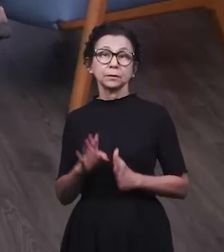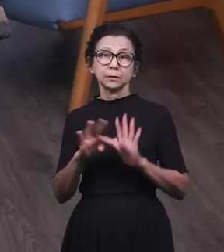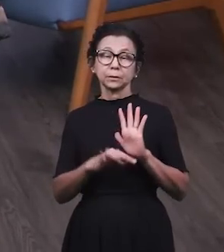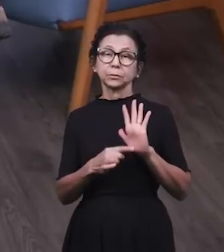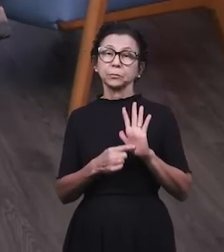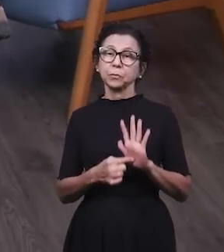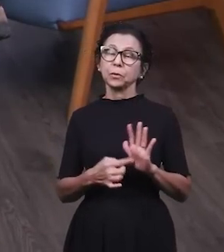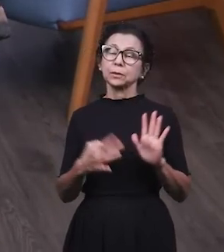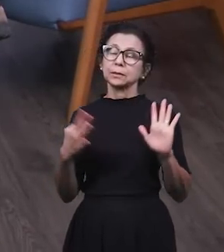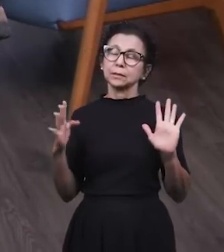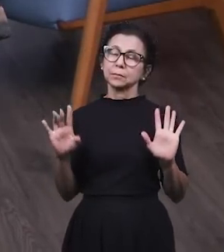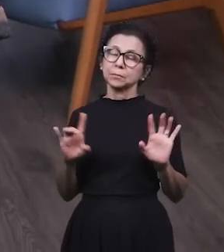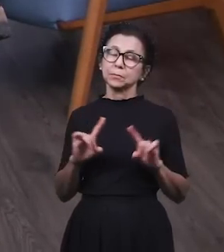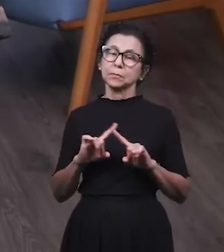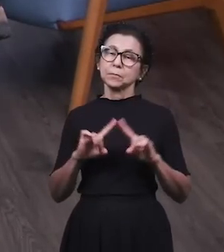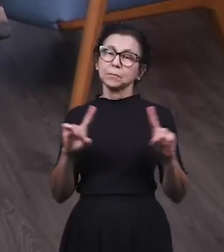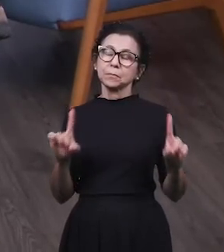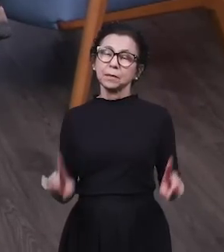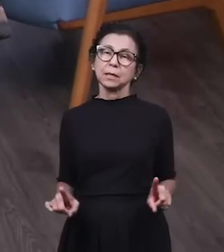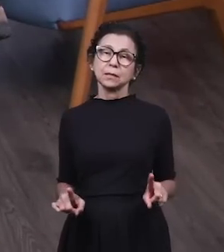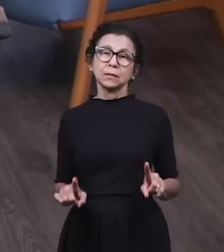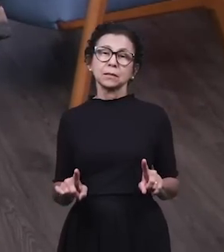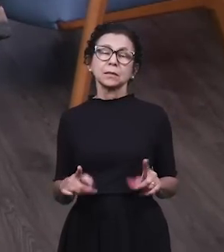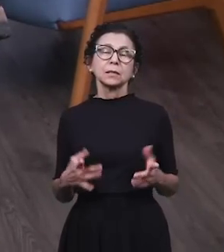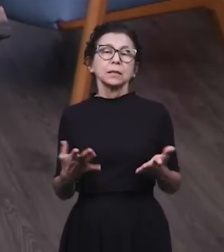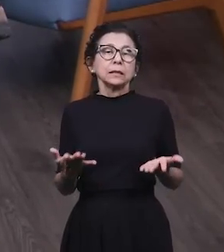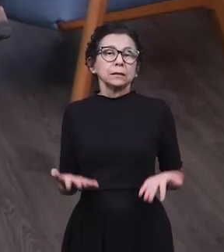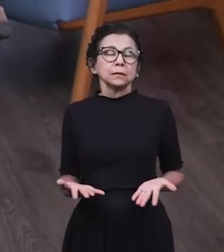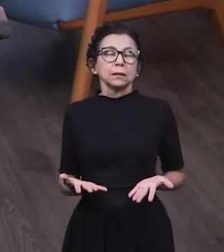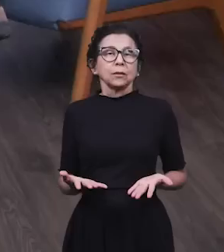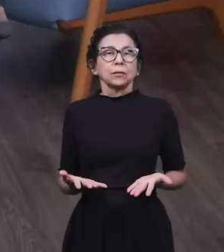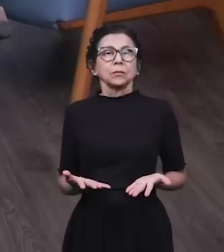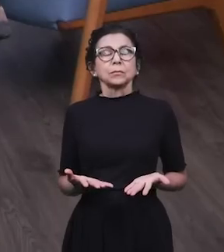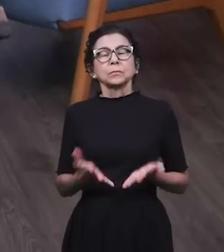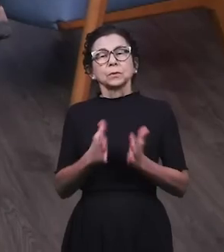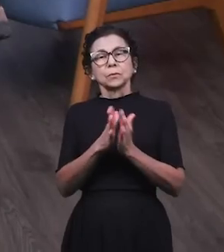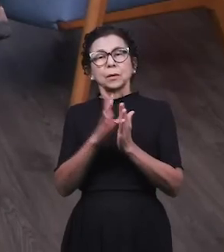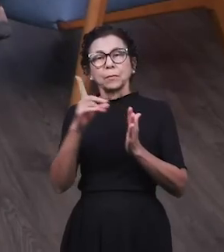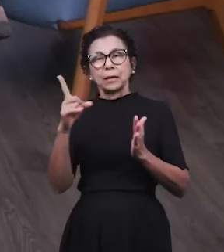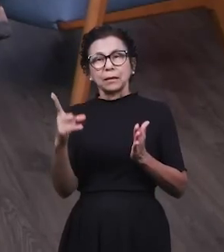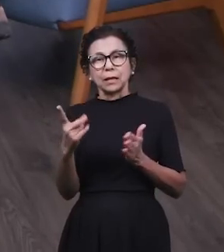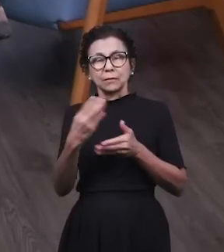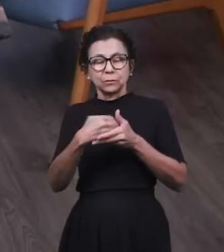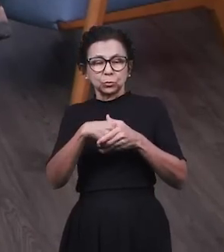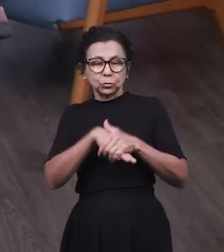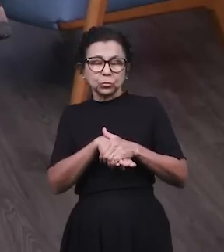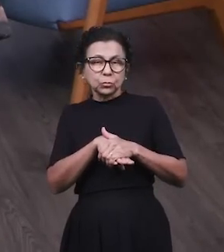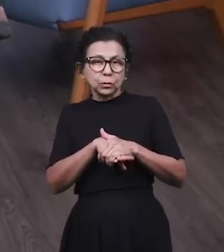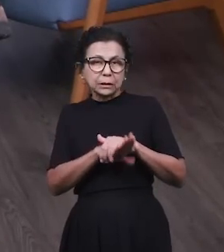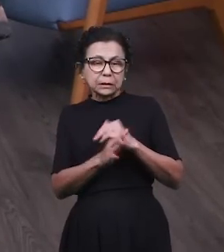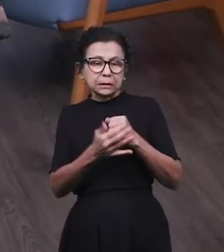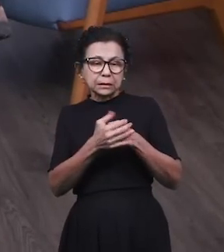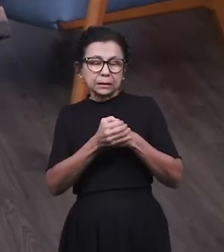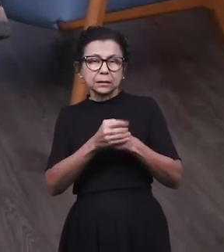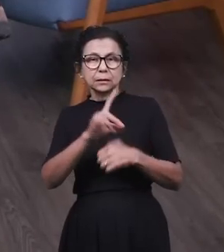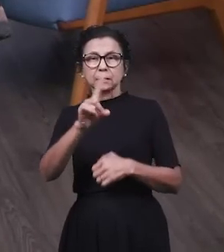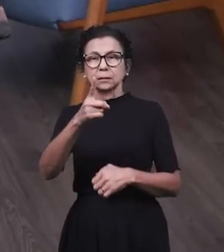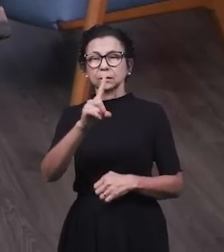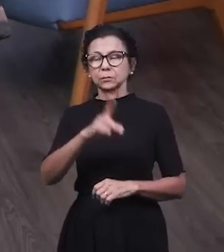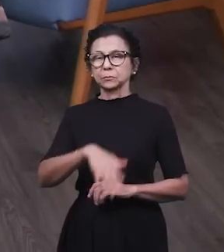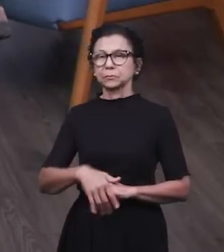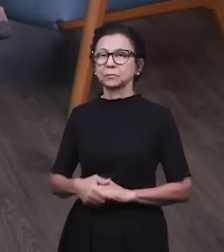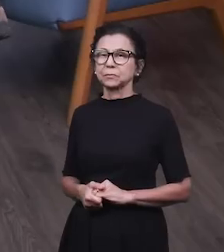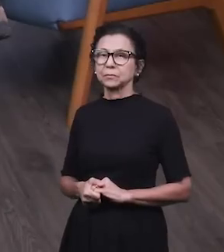hoje, né? Mas essa explicação do Sérgio foi muito boa aqui, explicando por que a palavra não está presa. Entendeu? Porque a